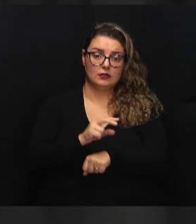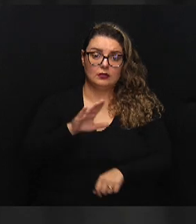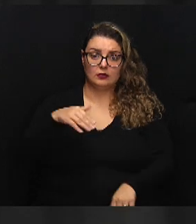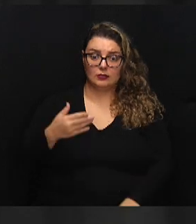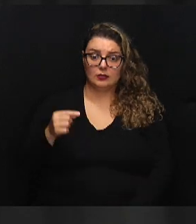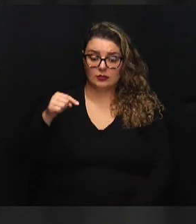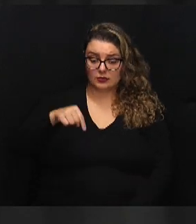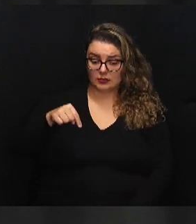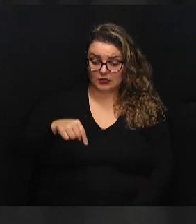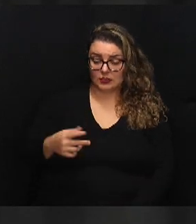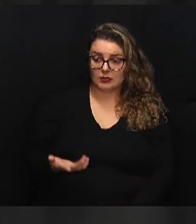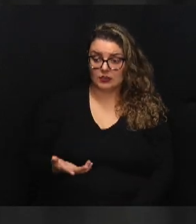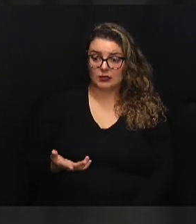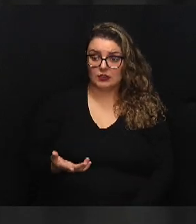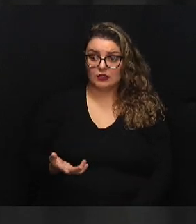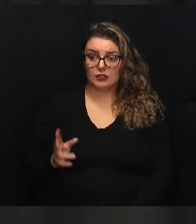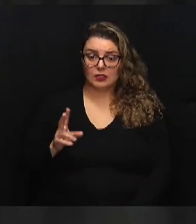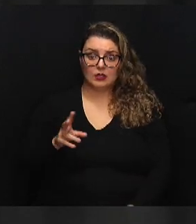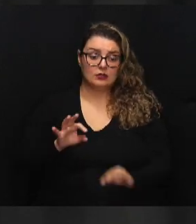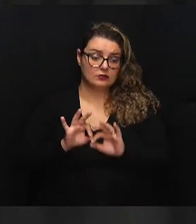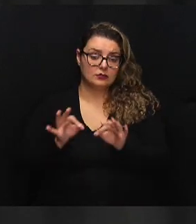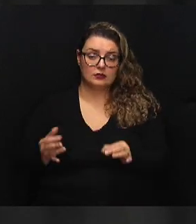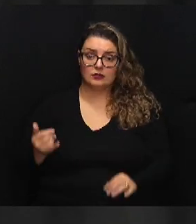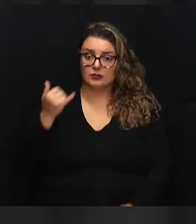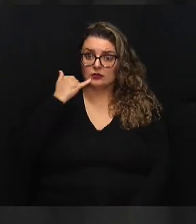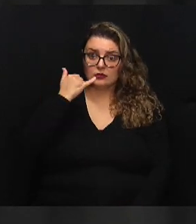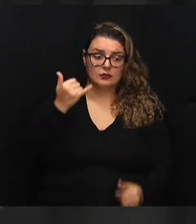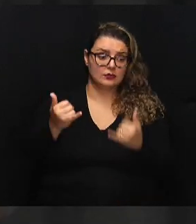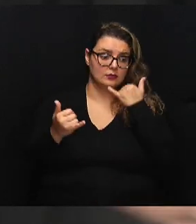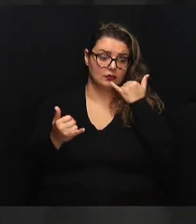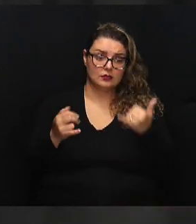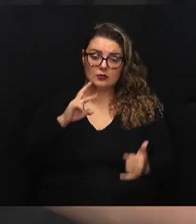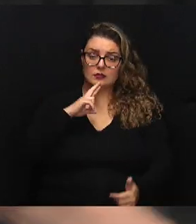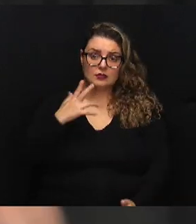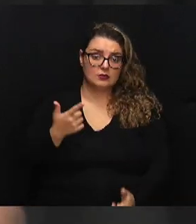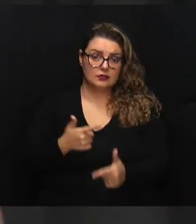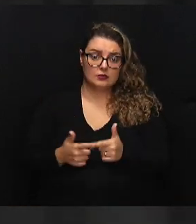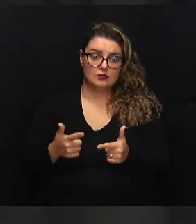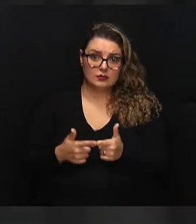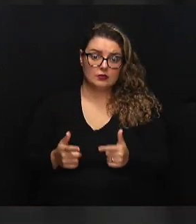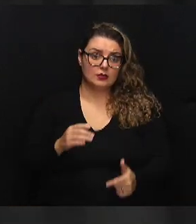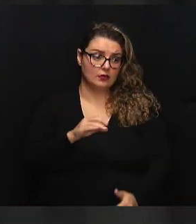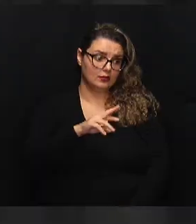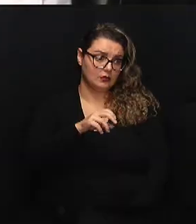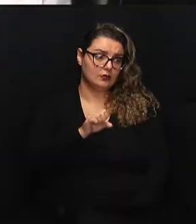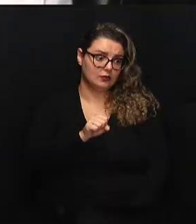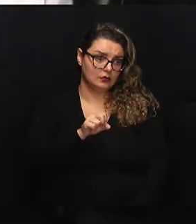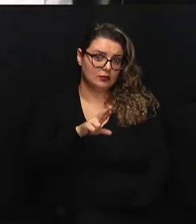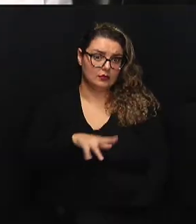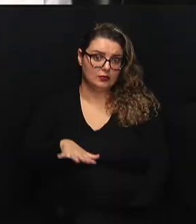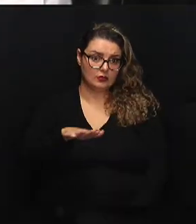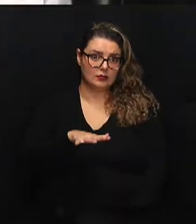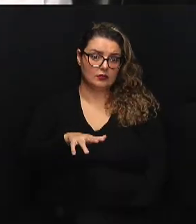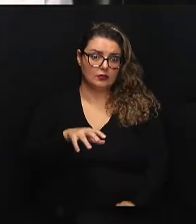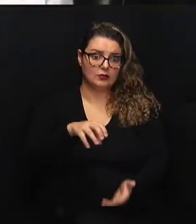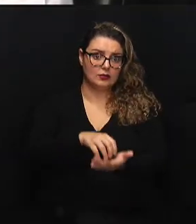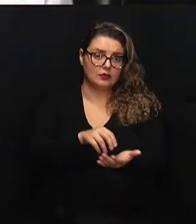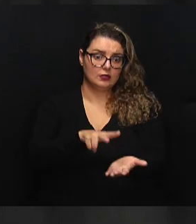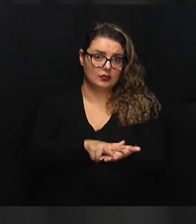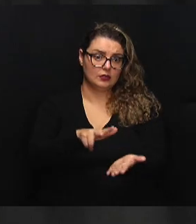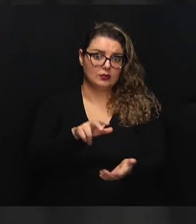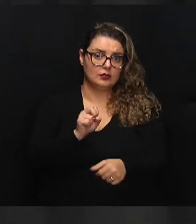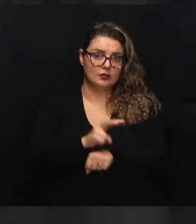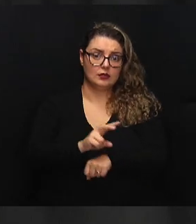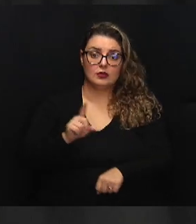fosse aqui, era simplesmente com um telefonema você já resolvia o problema. É um cross regional, que é a Central de Regulação de Vagas. Exatamente, um